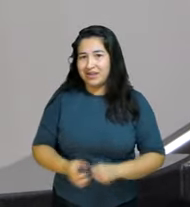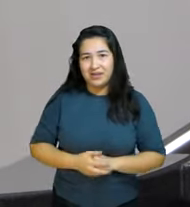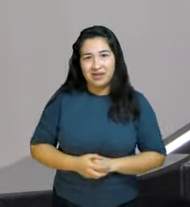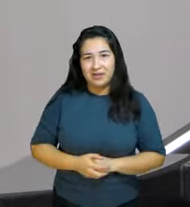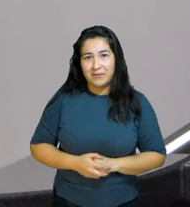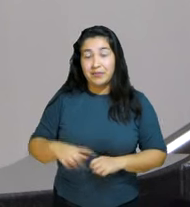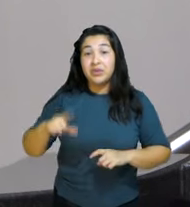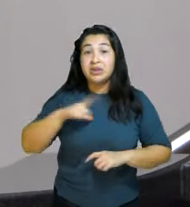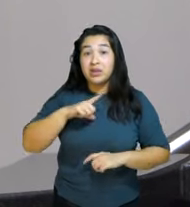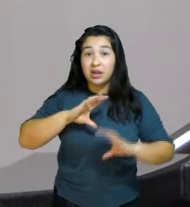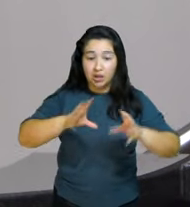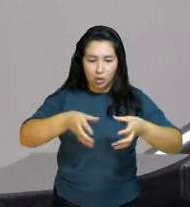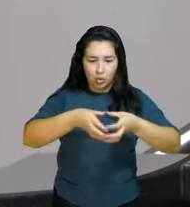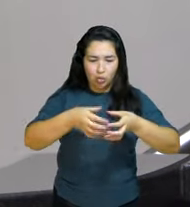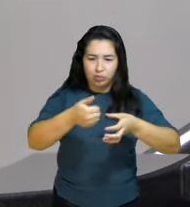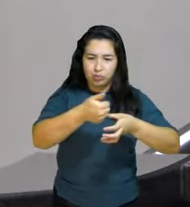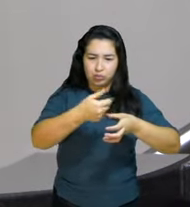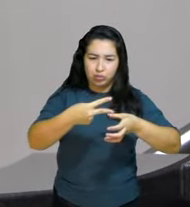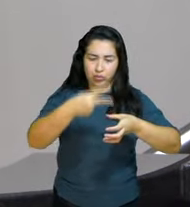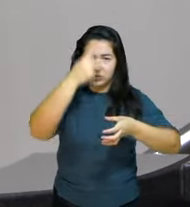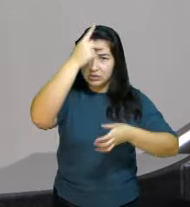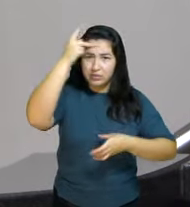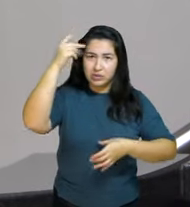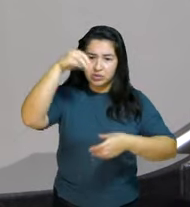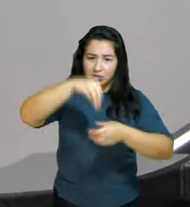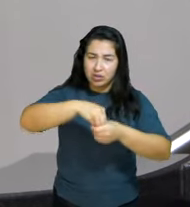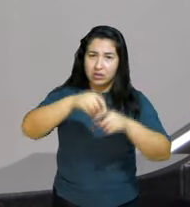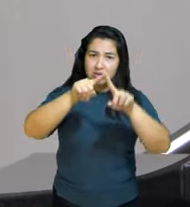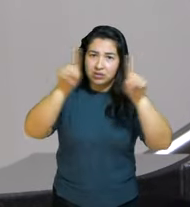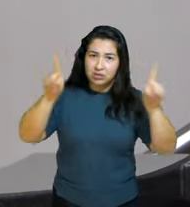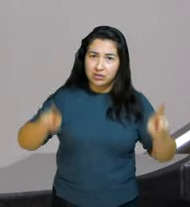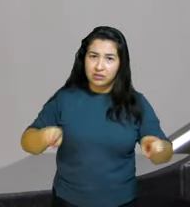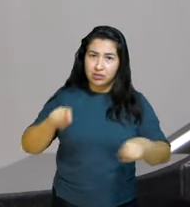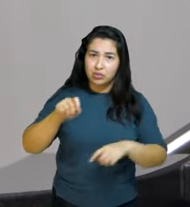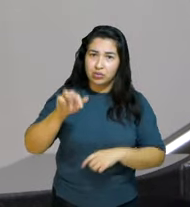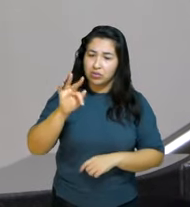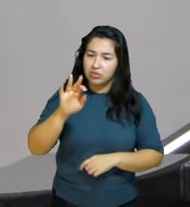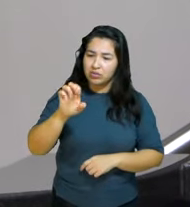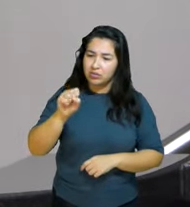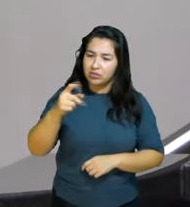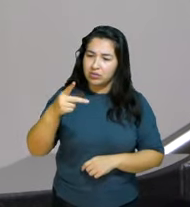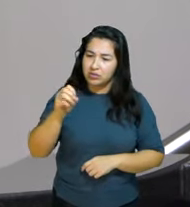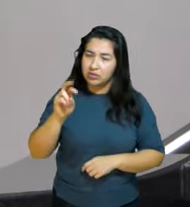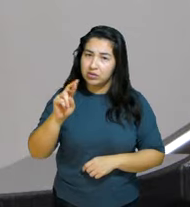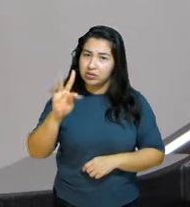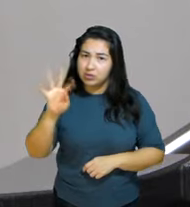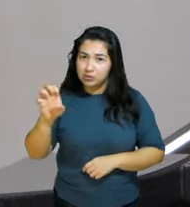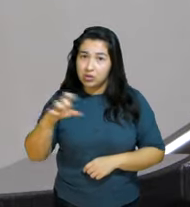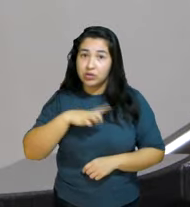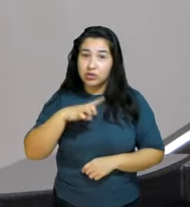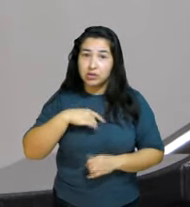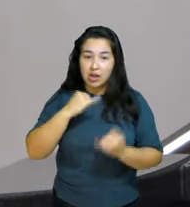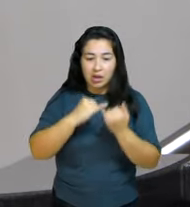na FESPORT. Né? A gente recebeu 500 mil de recursos vindo